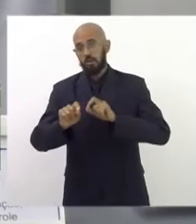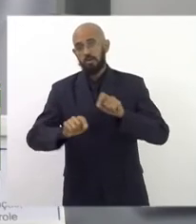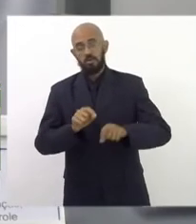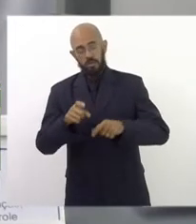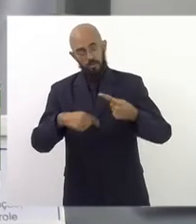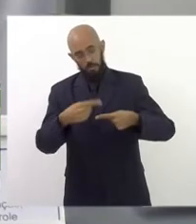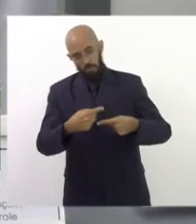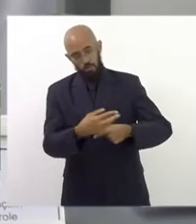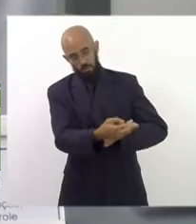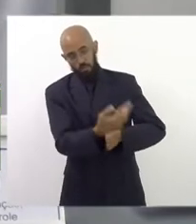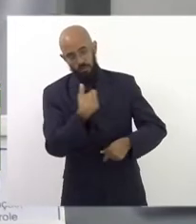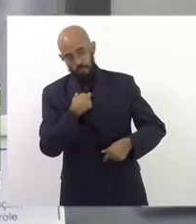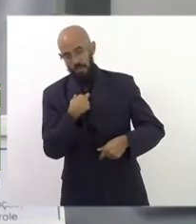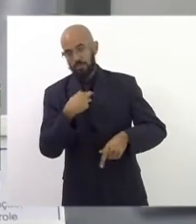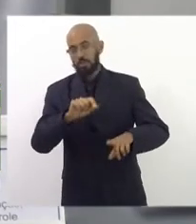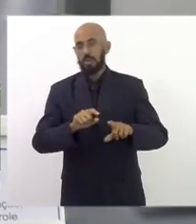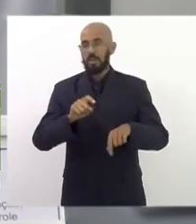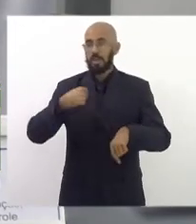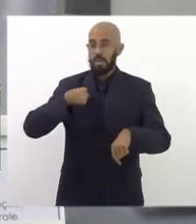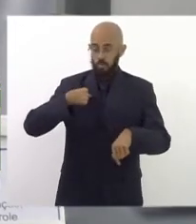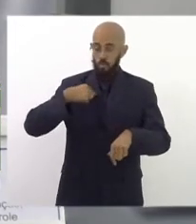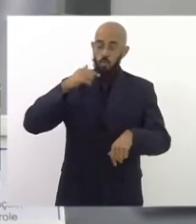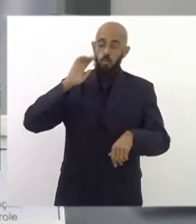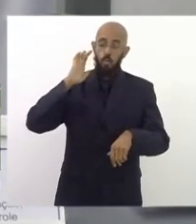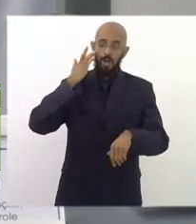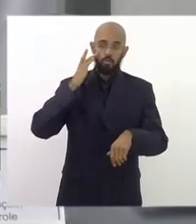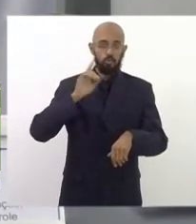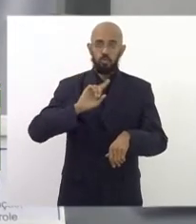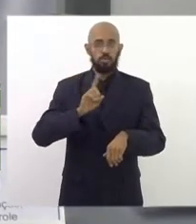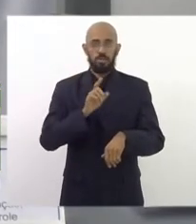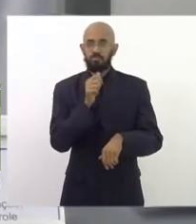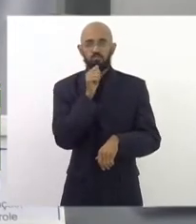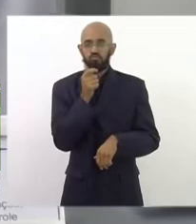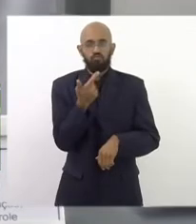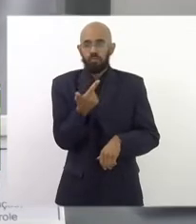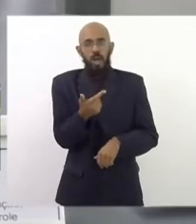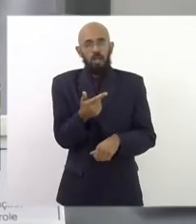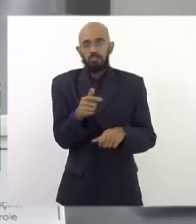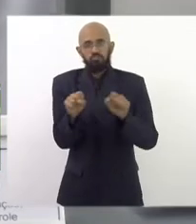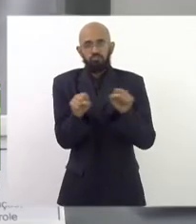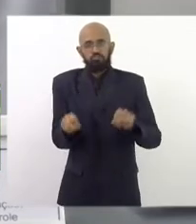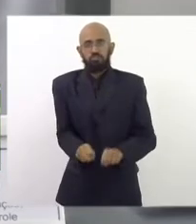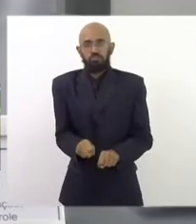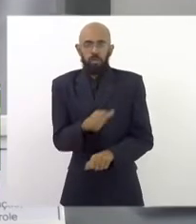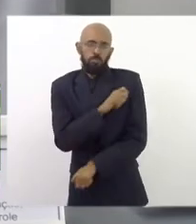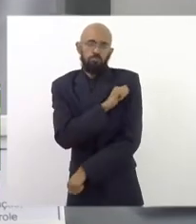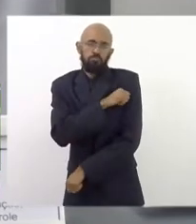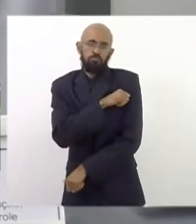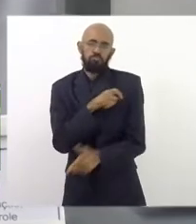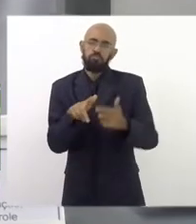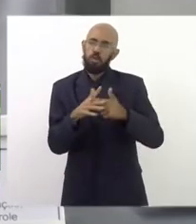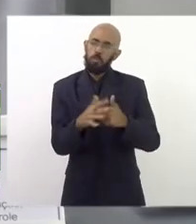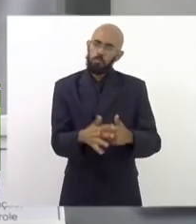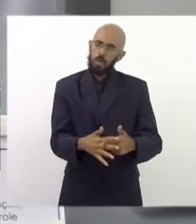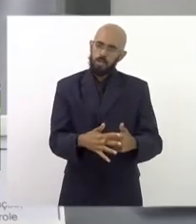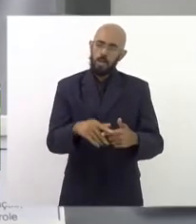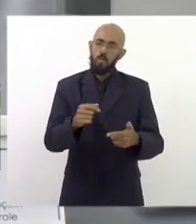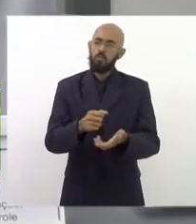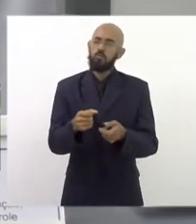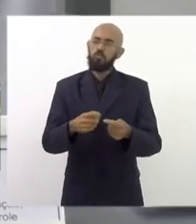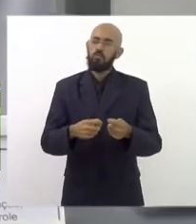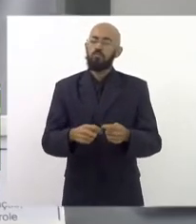vai responder, eu considero que nós não estamos no regime. Nós não estamos no